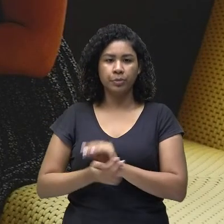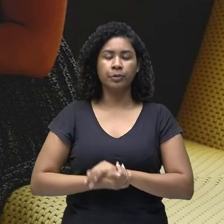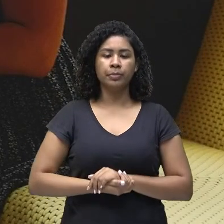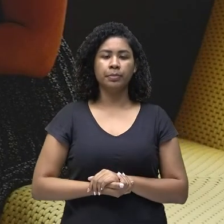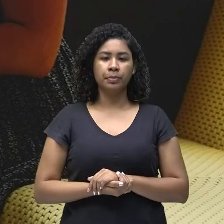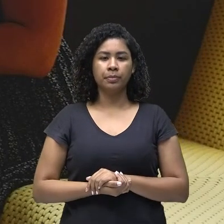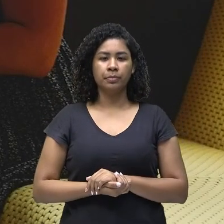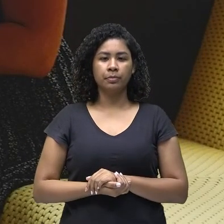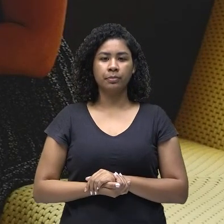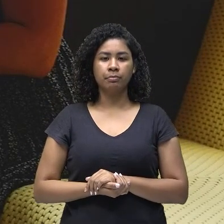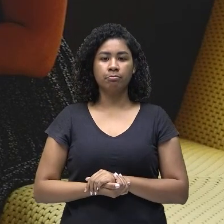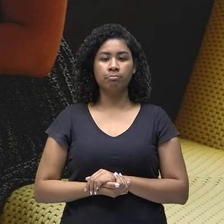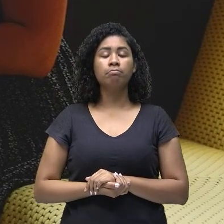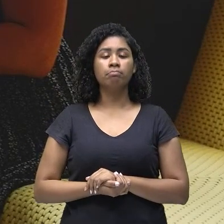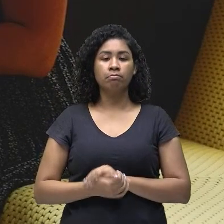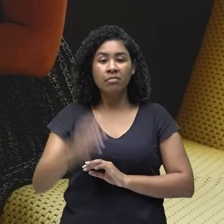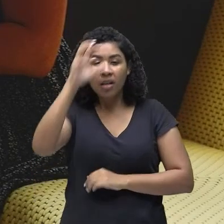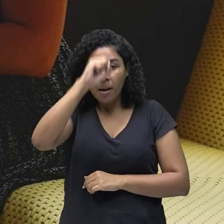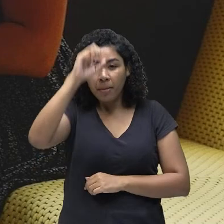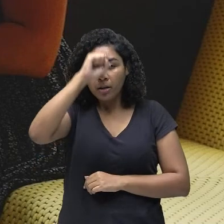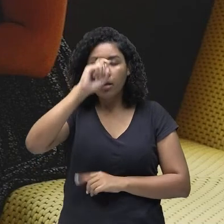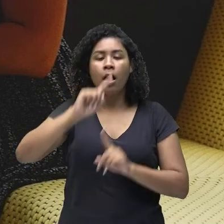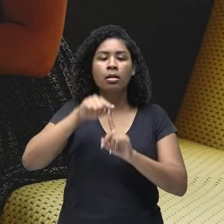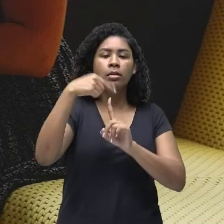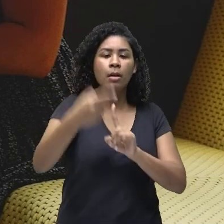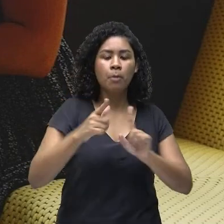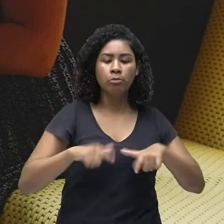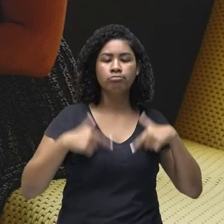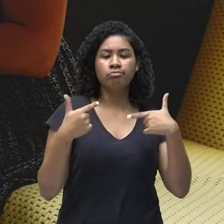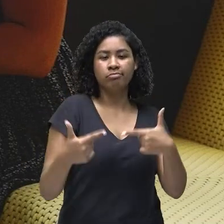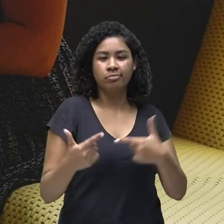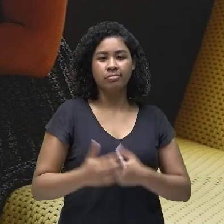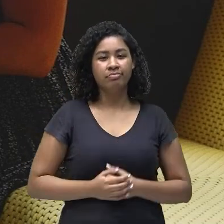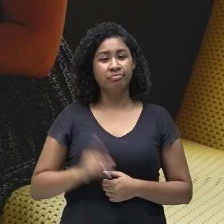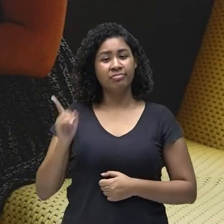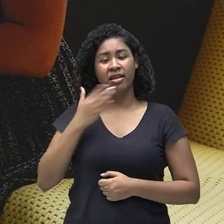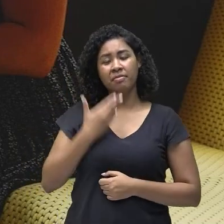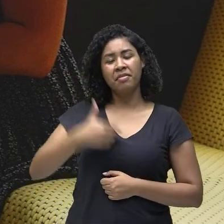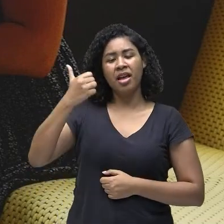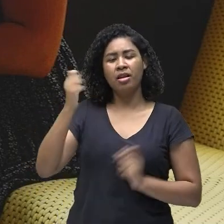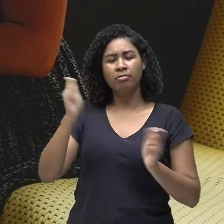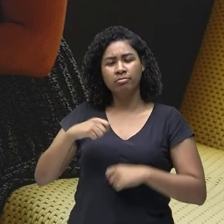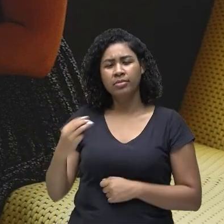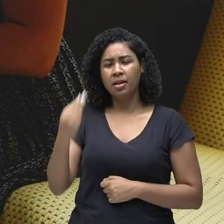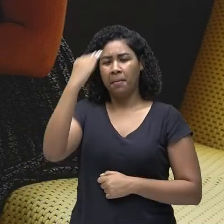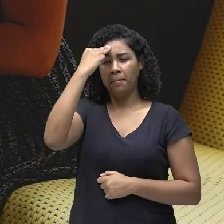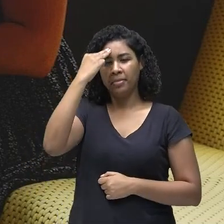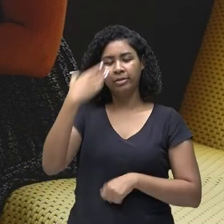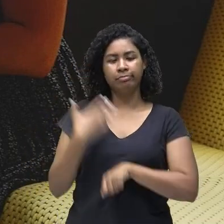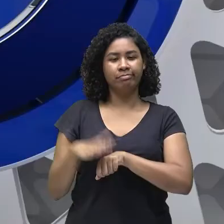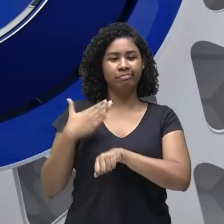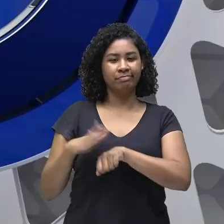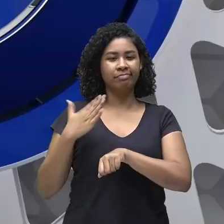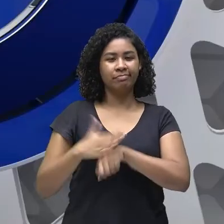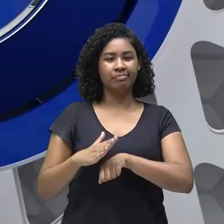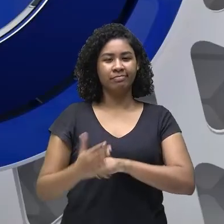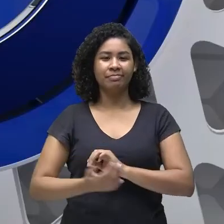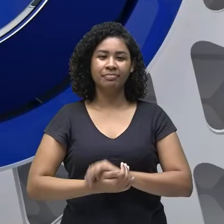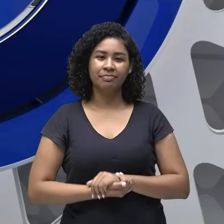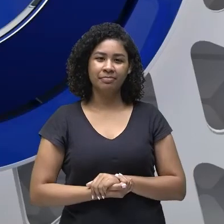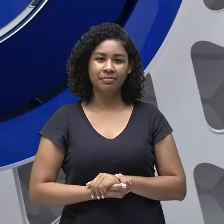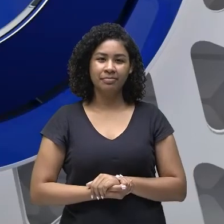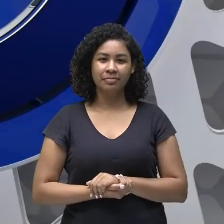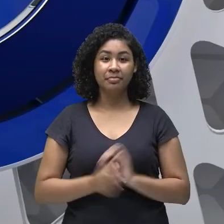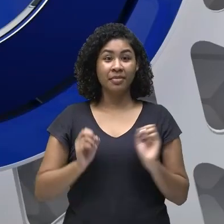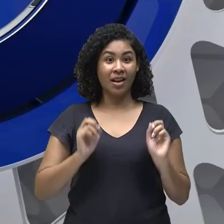Aplique o que você aprendeu. A melhor forma de aprender e fixar o conteúdo é aplicando os conhecimentos que você adquiriu. Ok, então